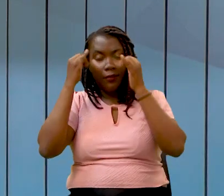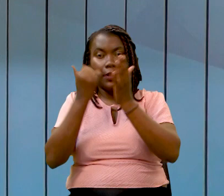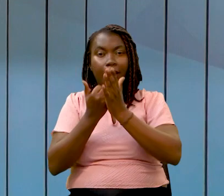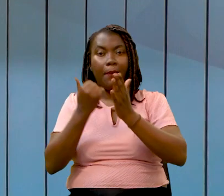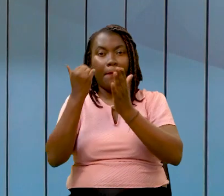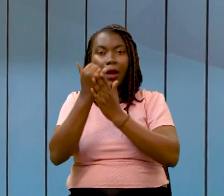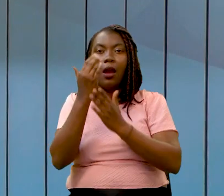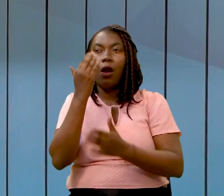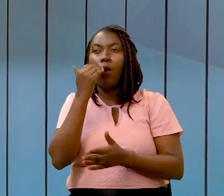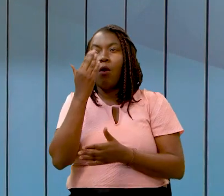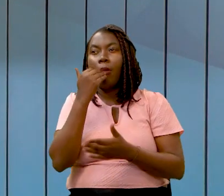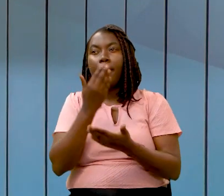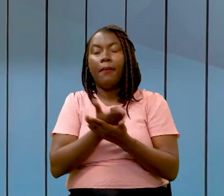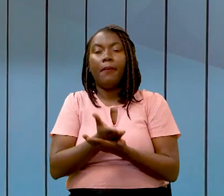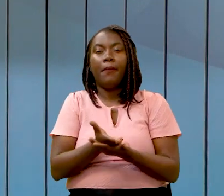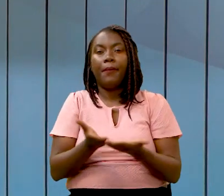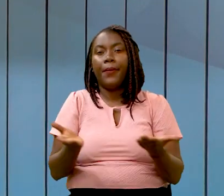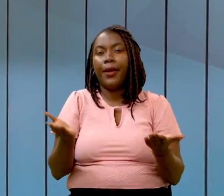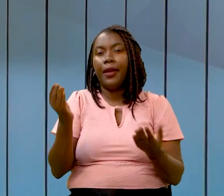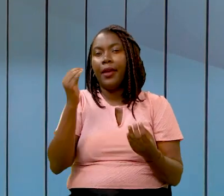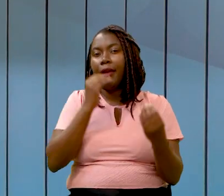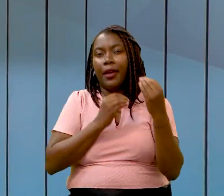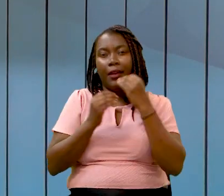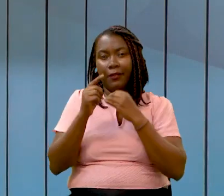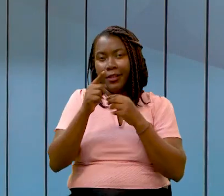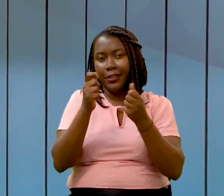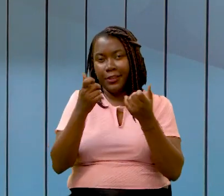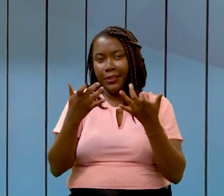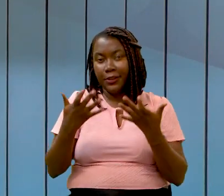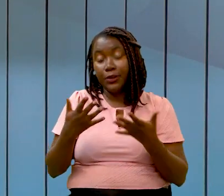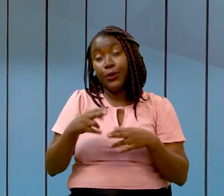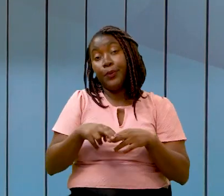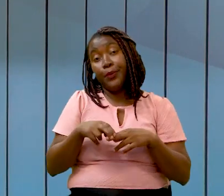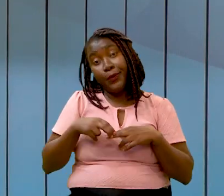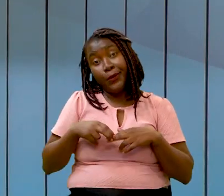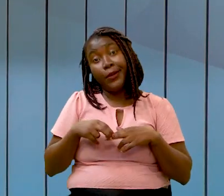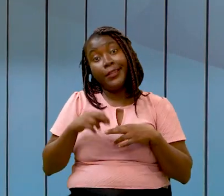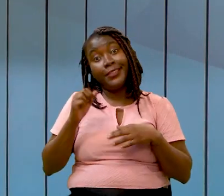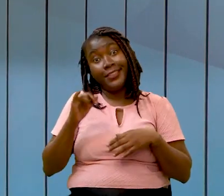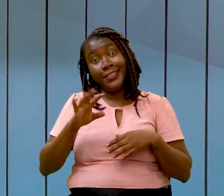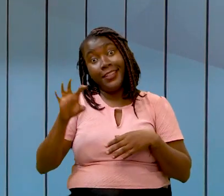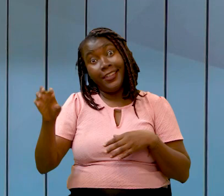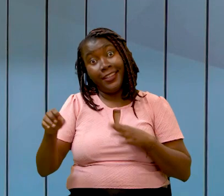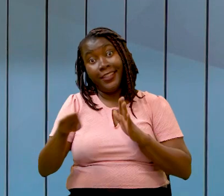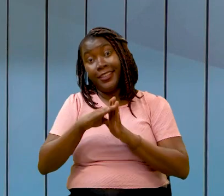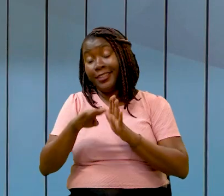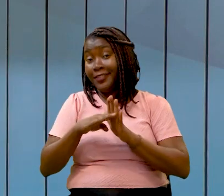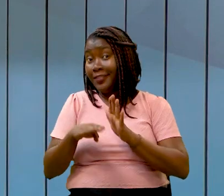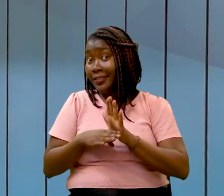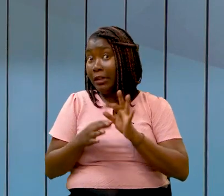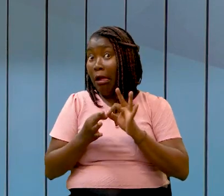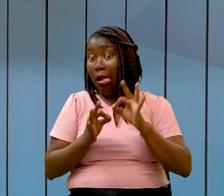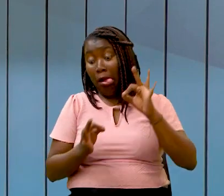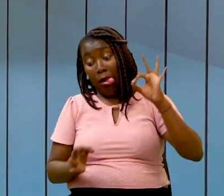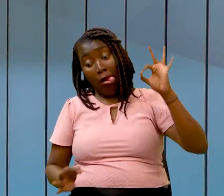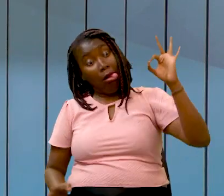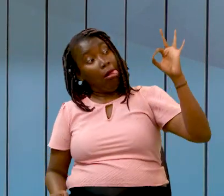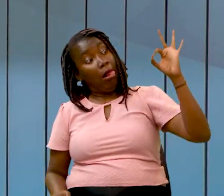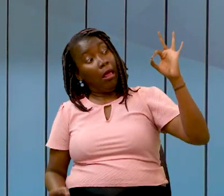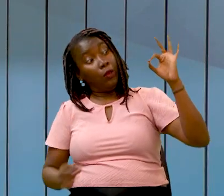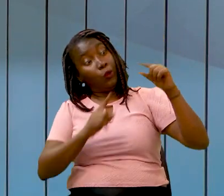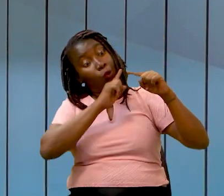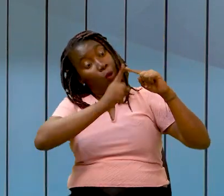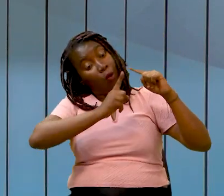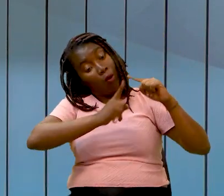né, comer esses alimentos que você mencionou? Porque assim, se a gente for pegar a lista, é uma lista imensa do que não